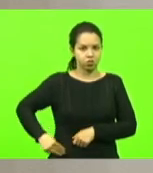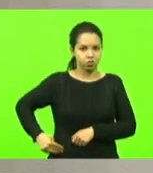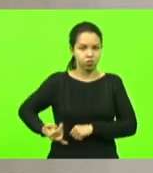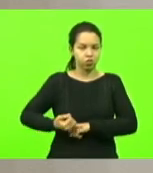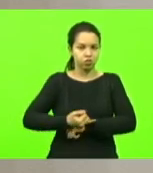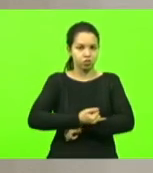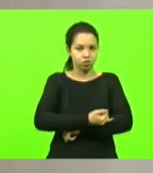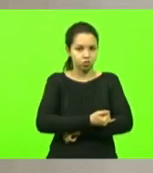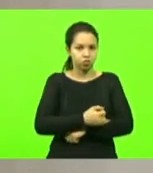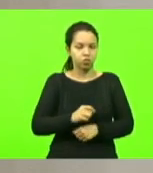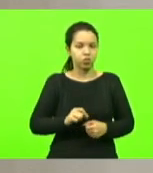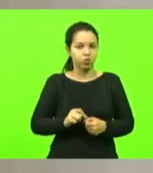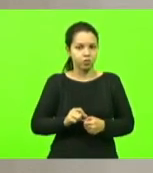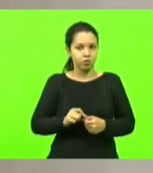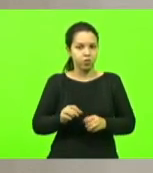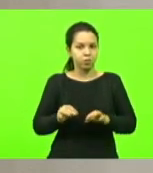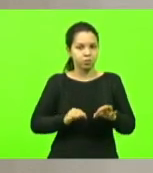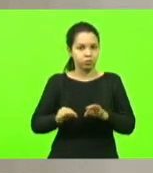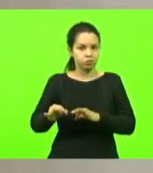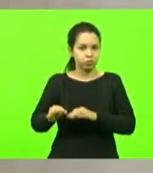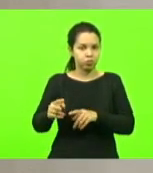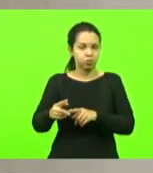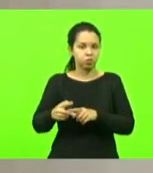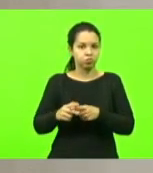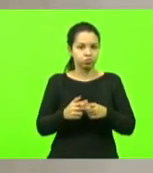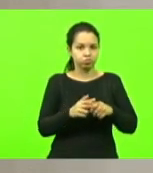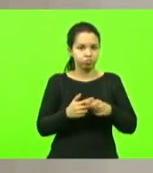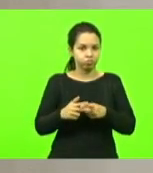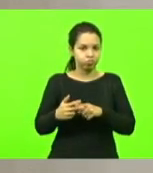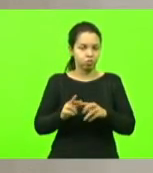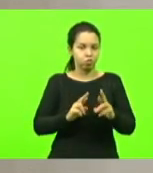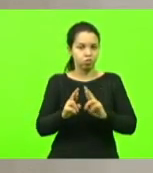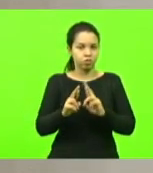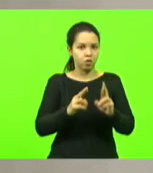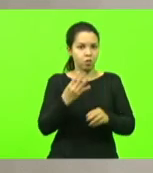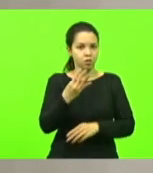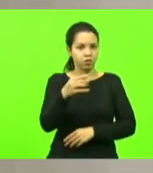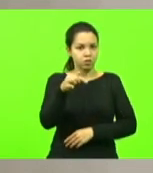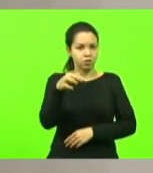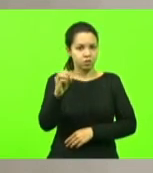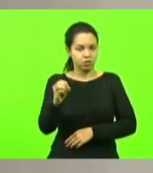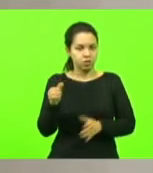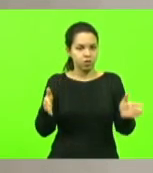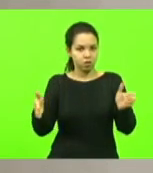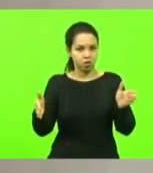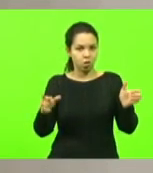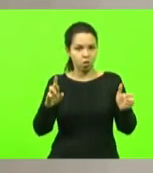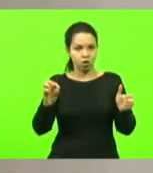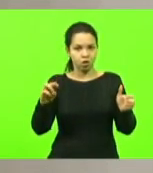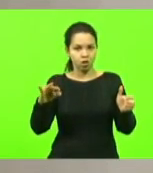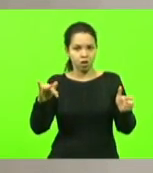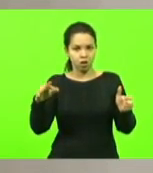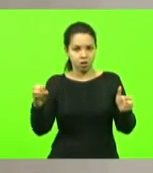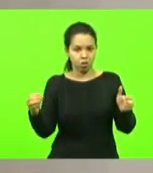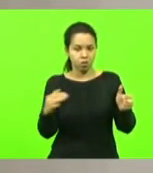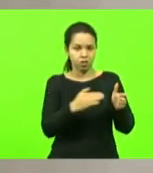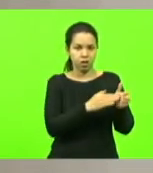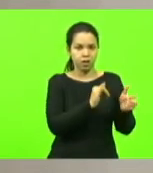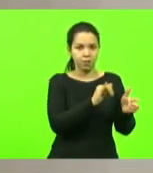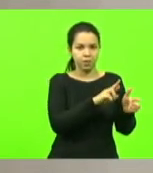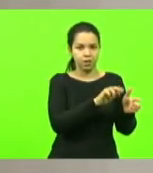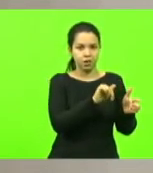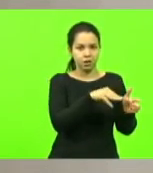realizada a manutenção da rodovia 470 nos trechos de rodeio a Ibirama. Em